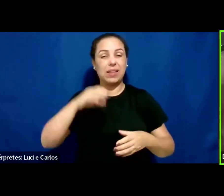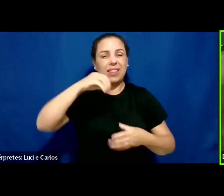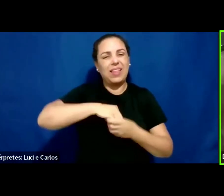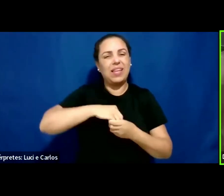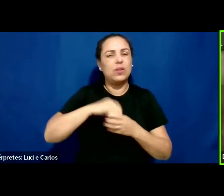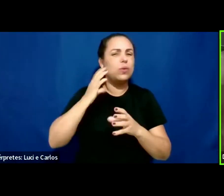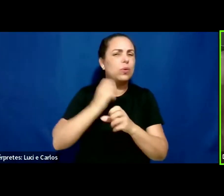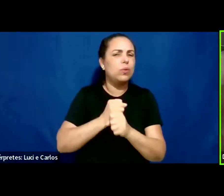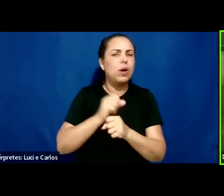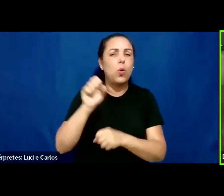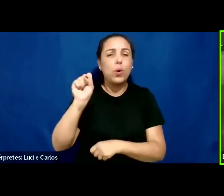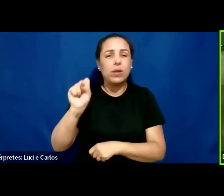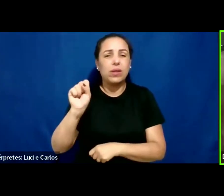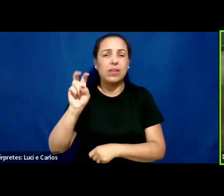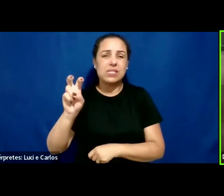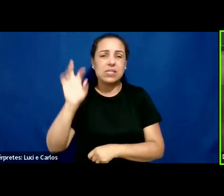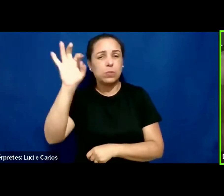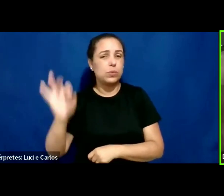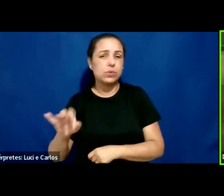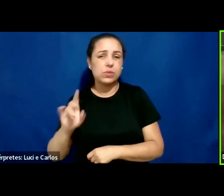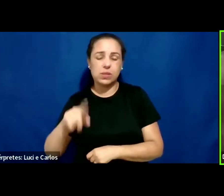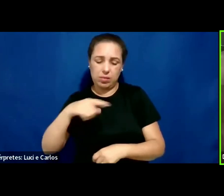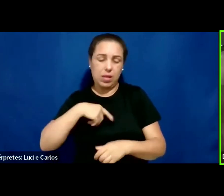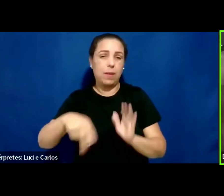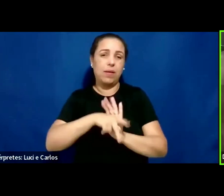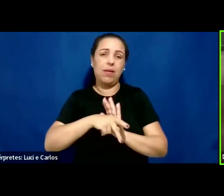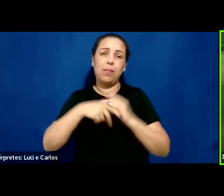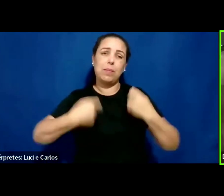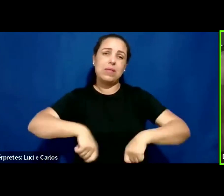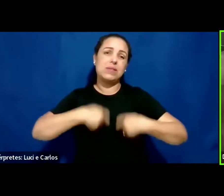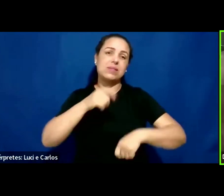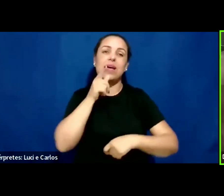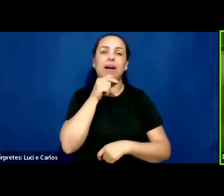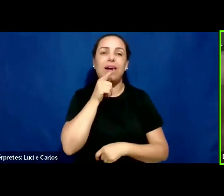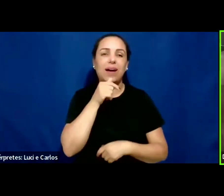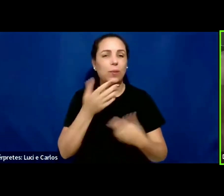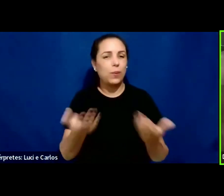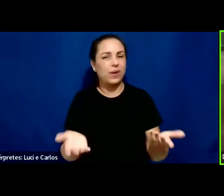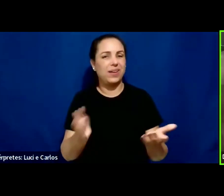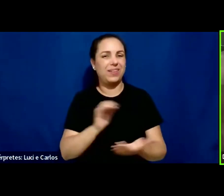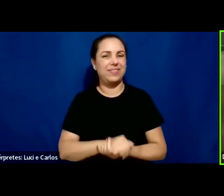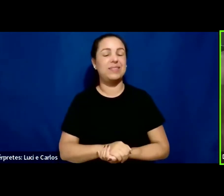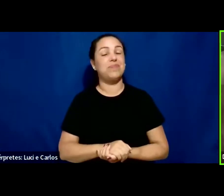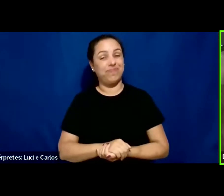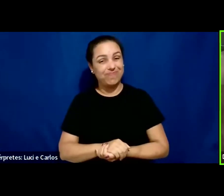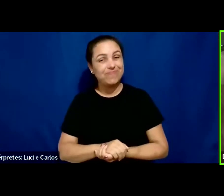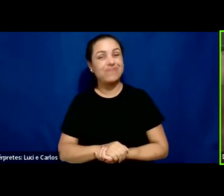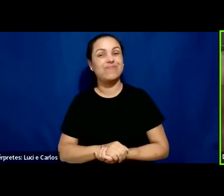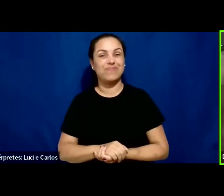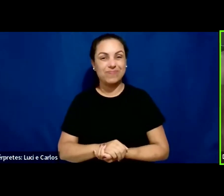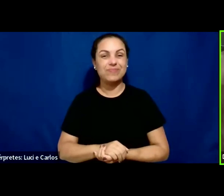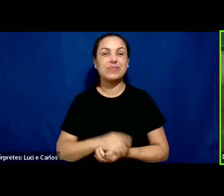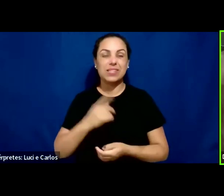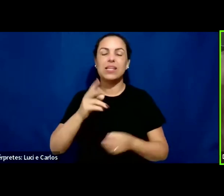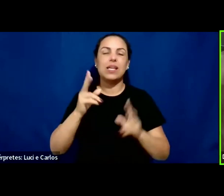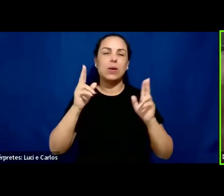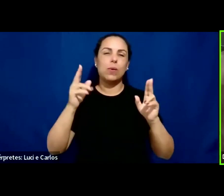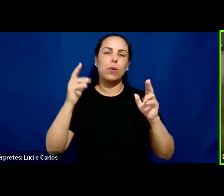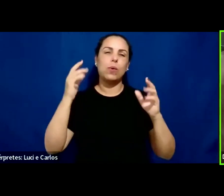85% dele é água. É água, tá? Assim como os